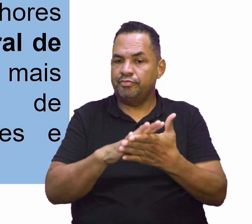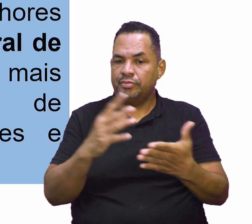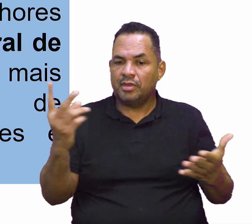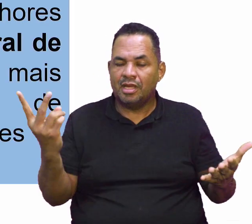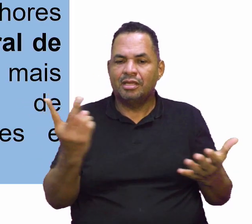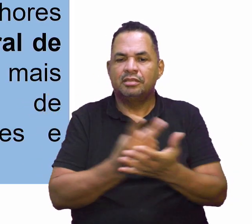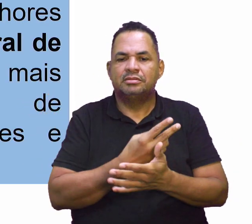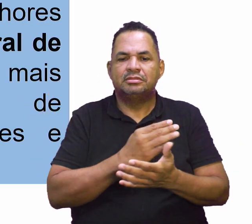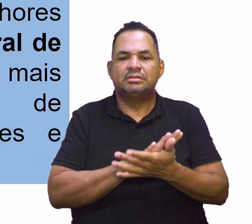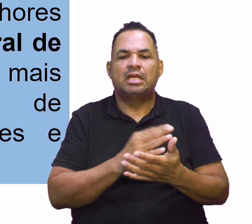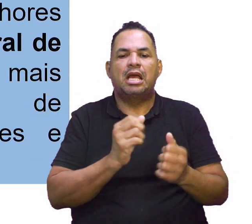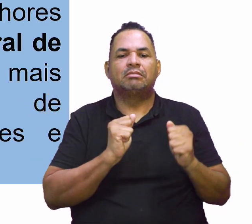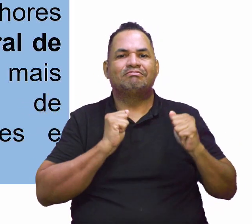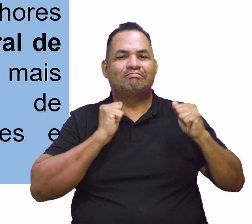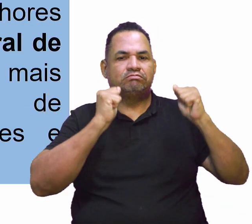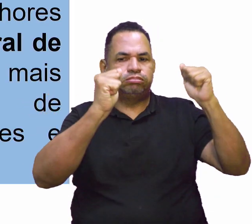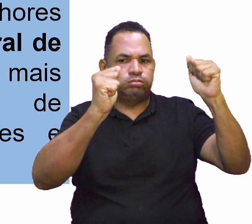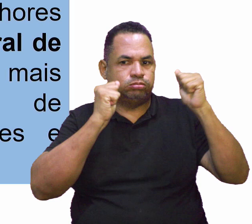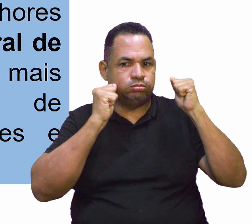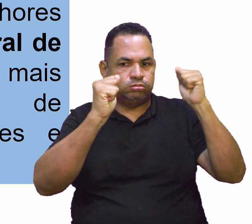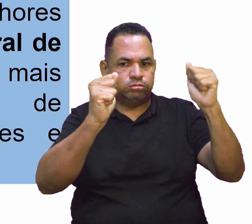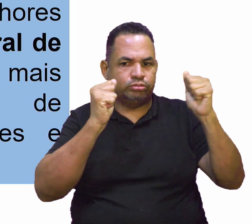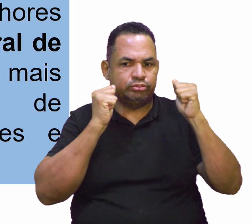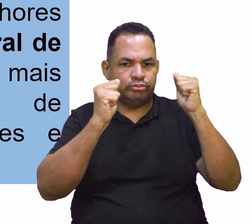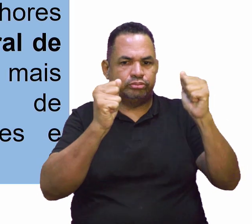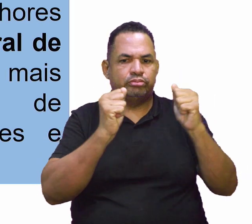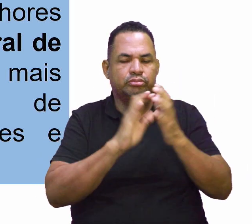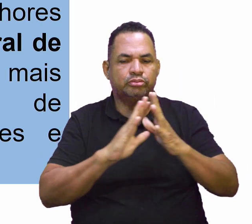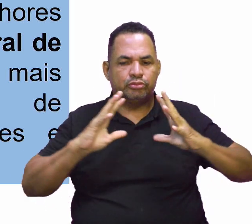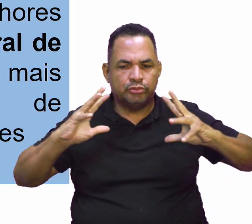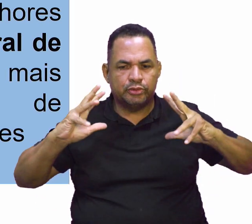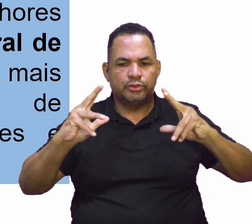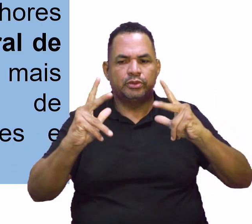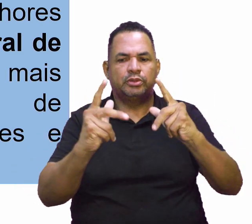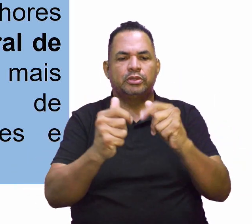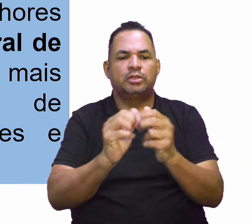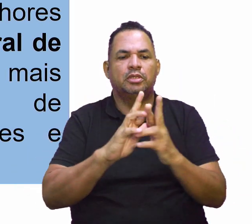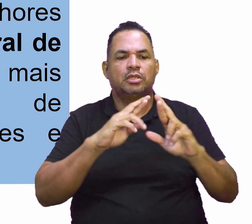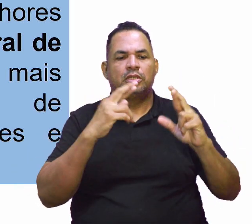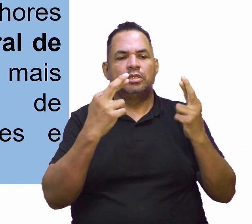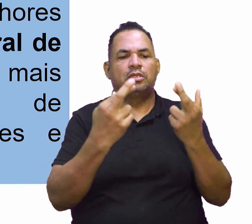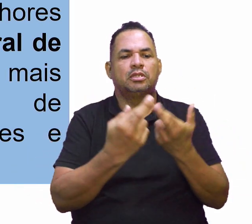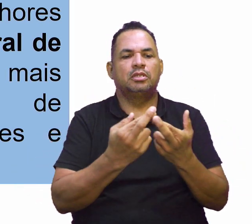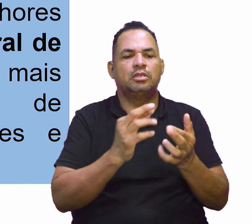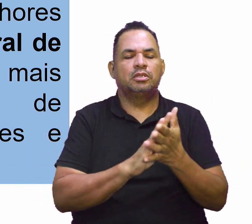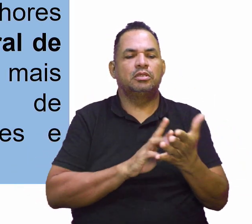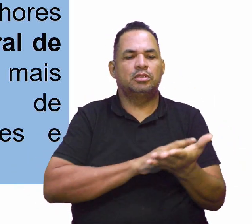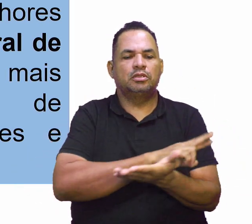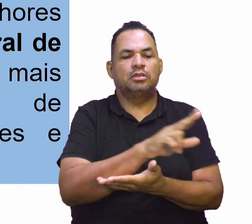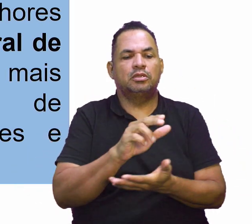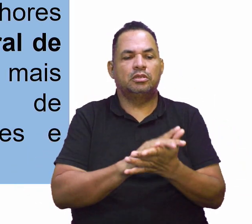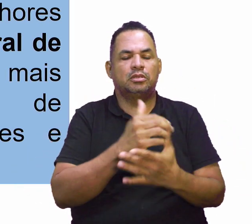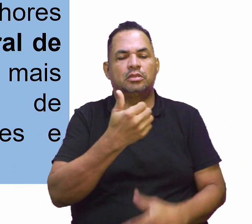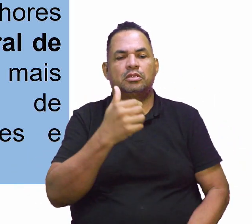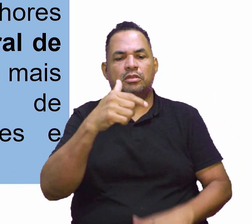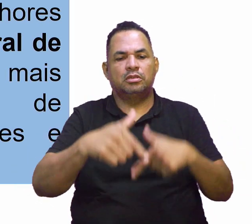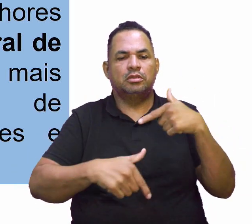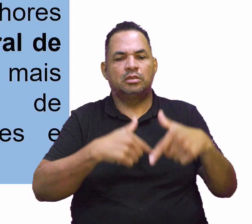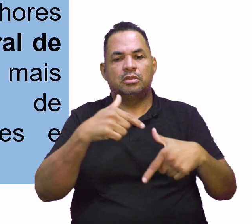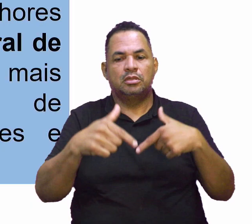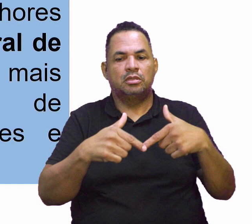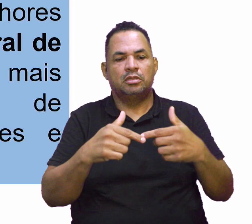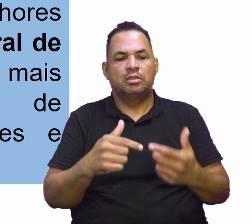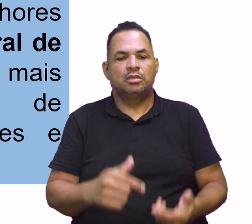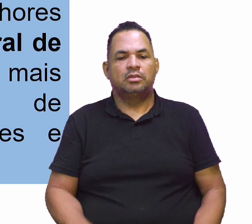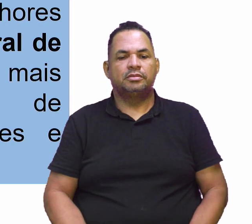mais importantes greves, que vai reunir milhares de trabalhadores e vai assustar os